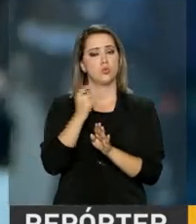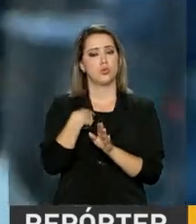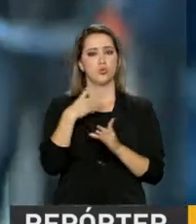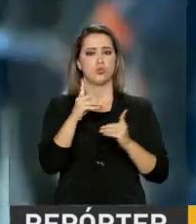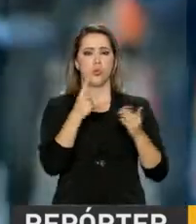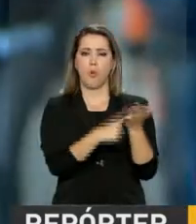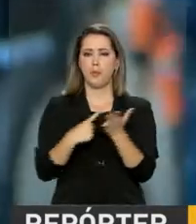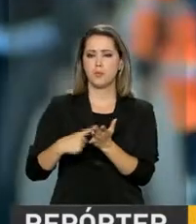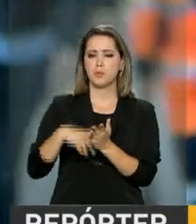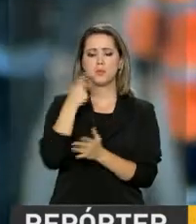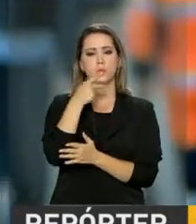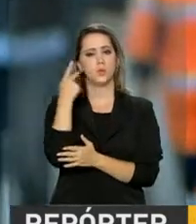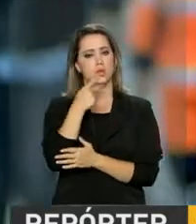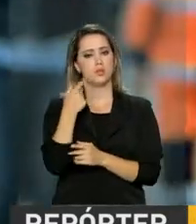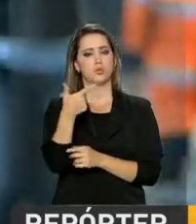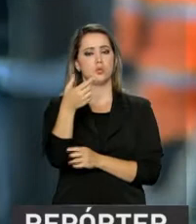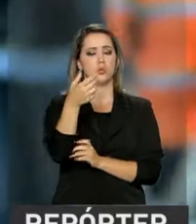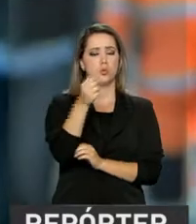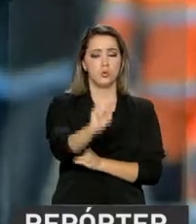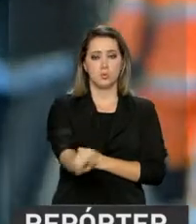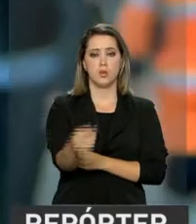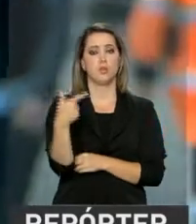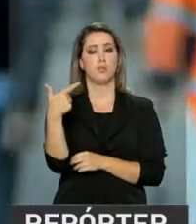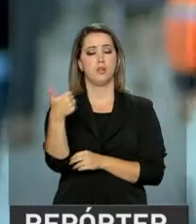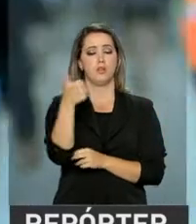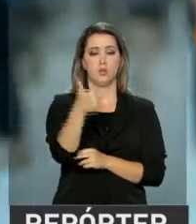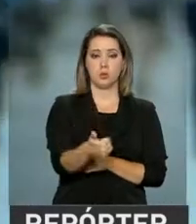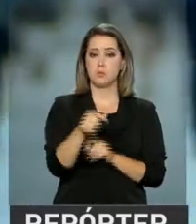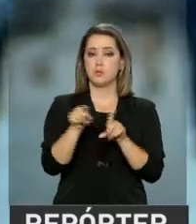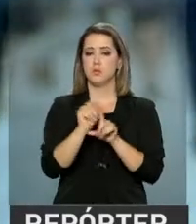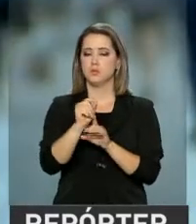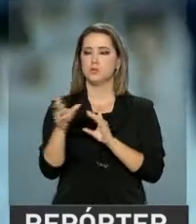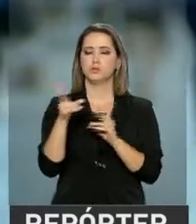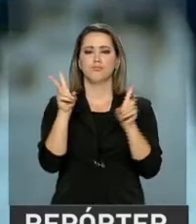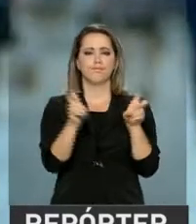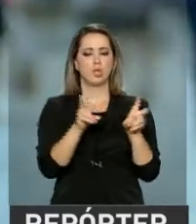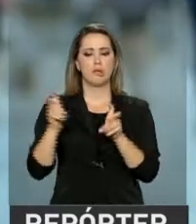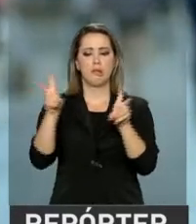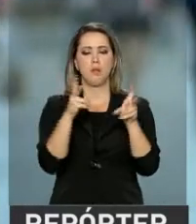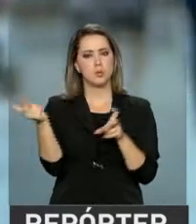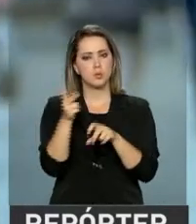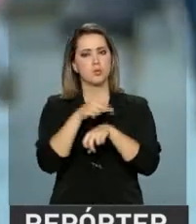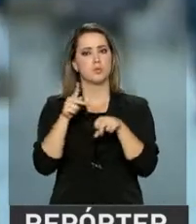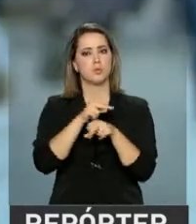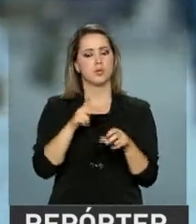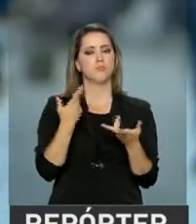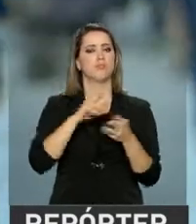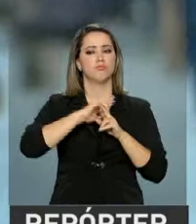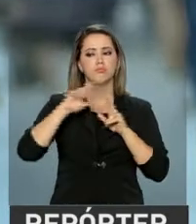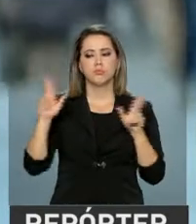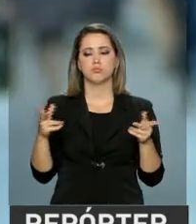por Brasil e Rússia entre 2018 e 2021 em temas bilaterais, regionais e multilaterais.